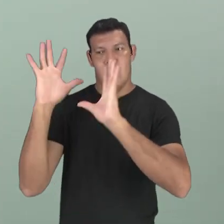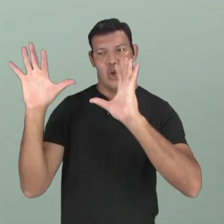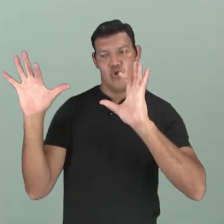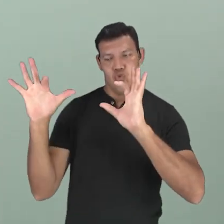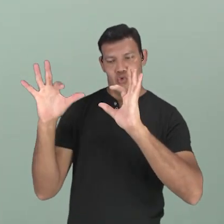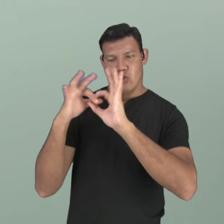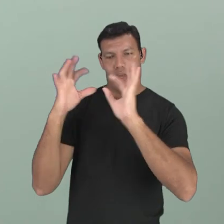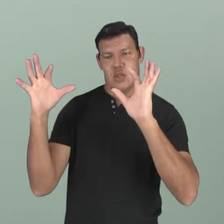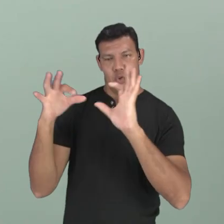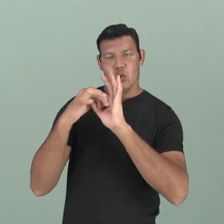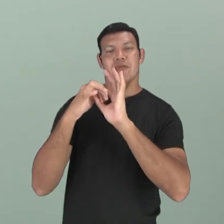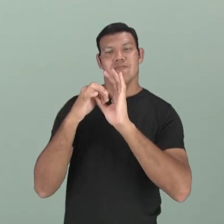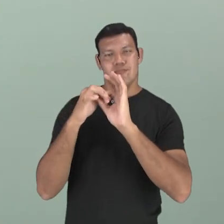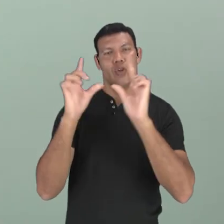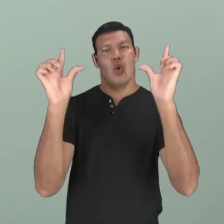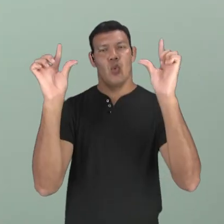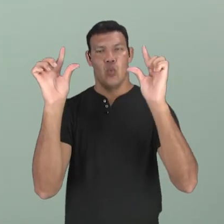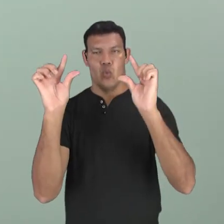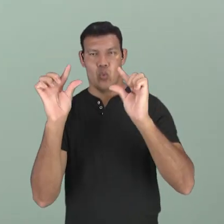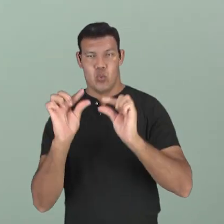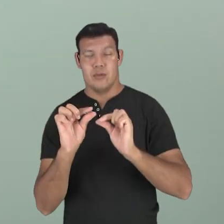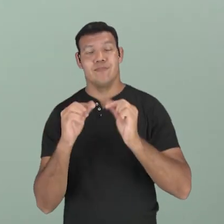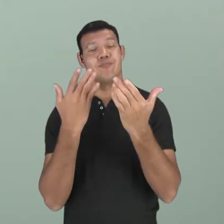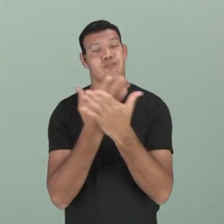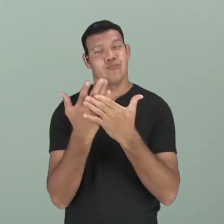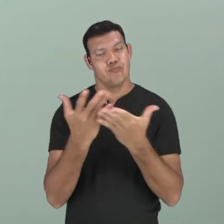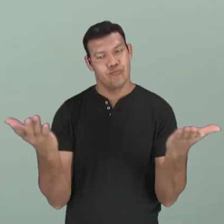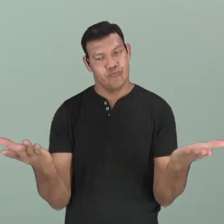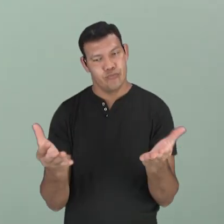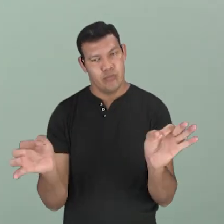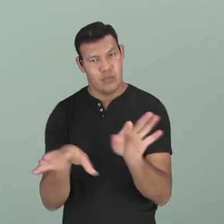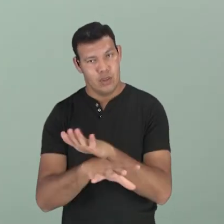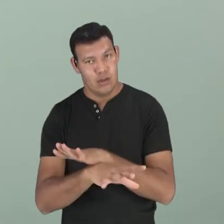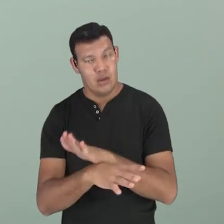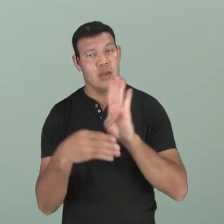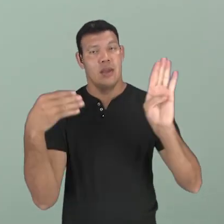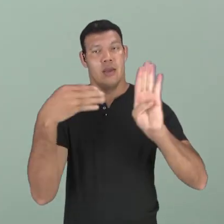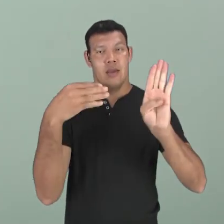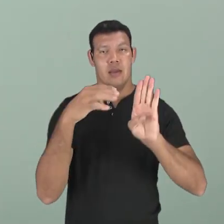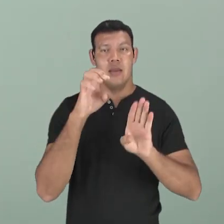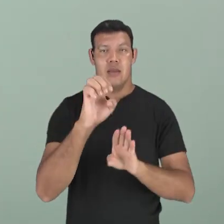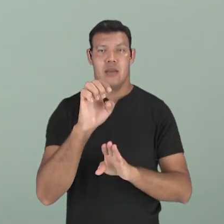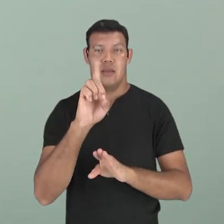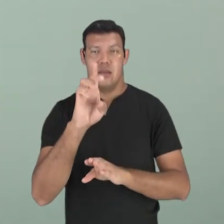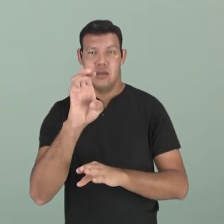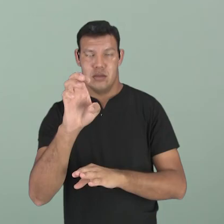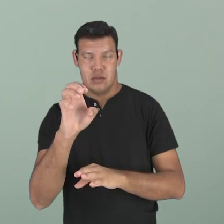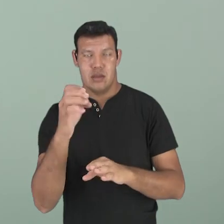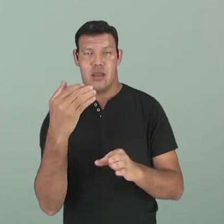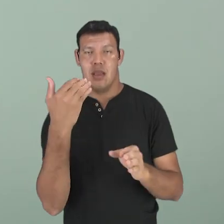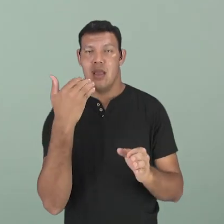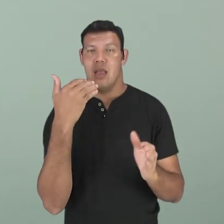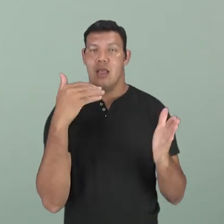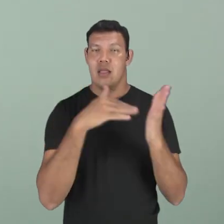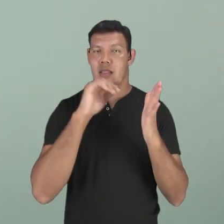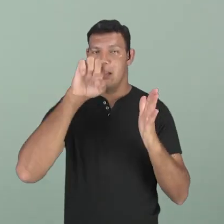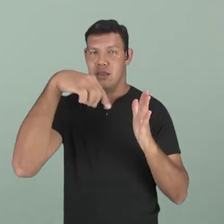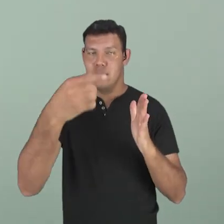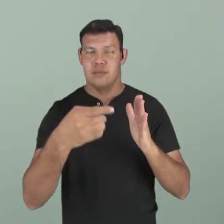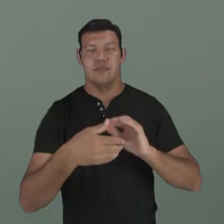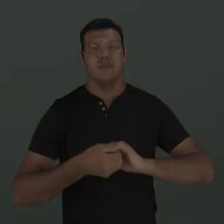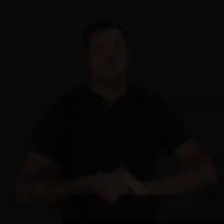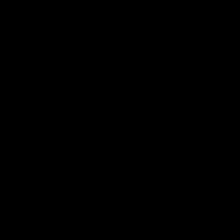número vai passar a ser menor. Então essa foi a nossa aula de hoje. Vocês podem acessá-la mais vezes lá na plataforma Eduque. Até a próxima aula!